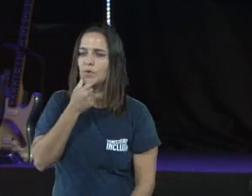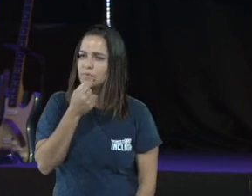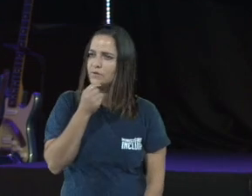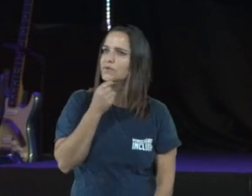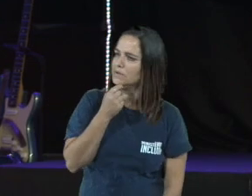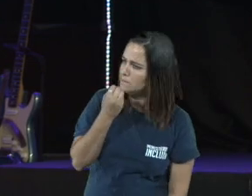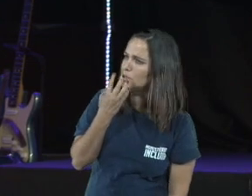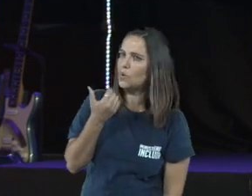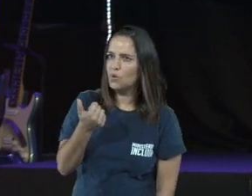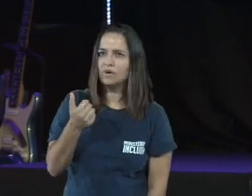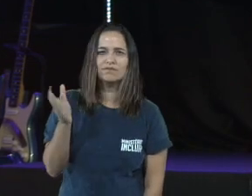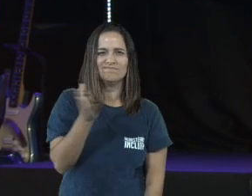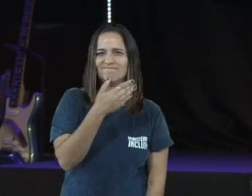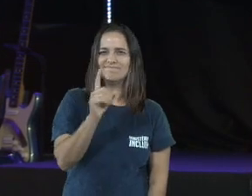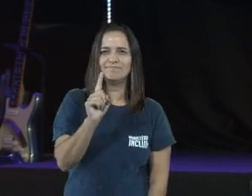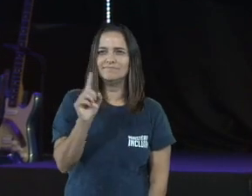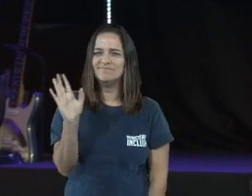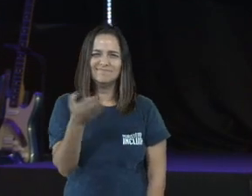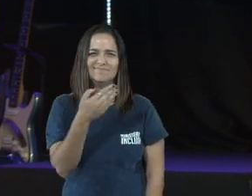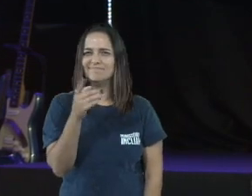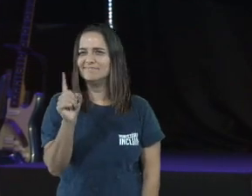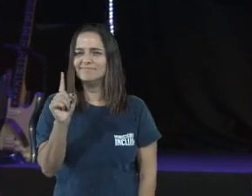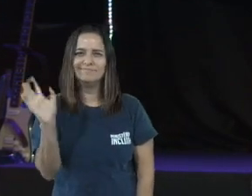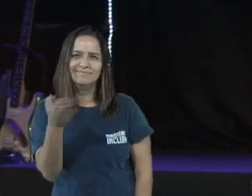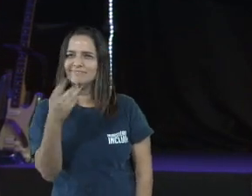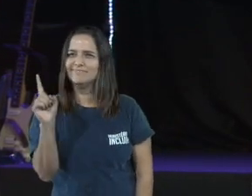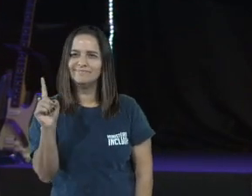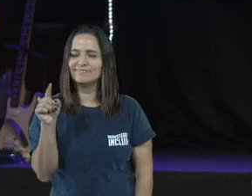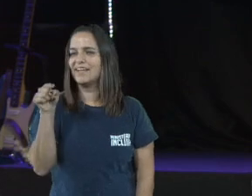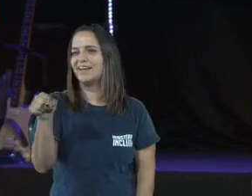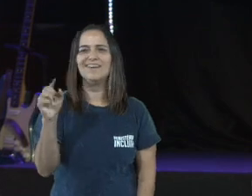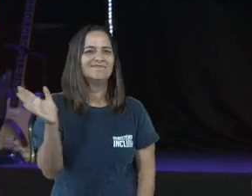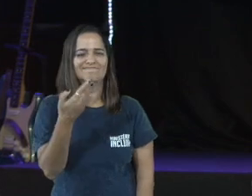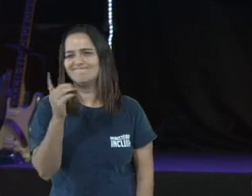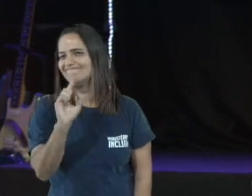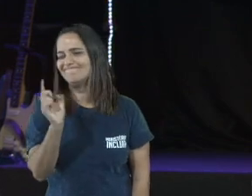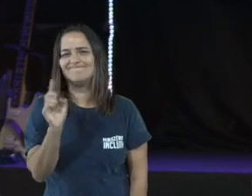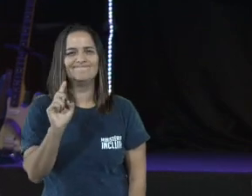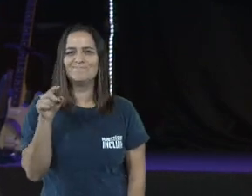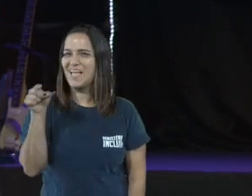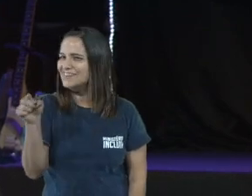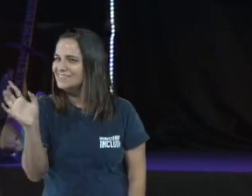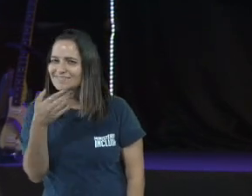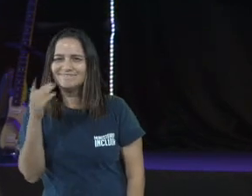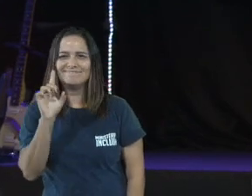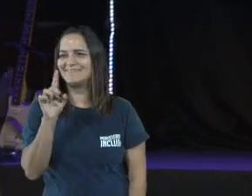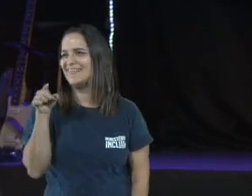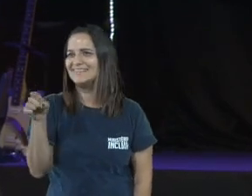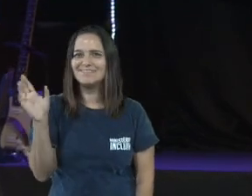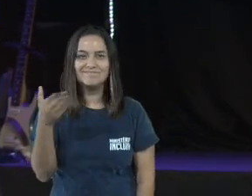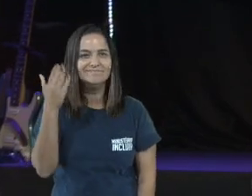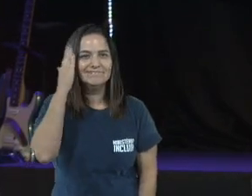você é um sacerdote que você é um profeta você um juízo Mas você também é homem falho